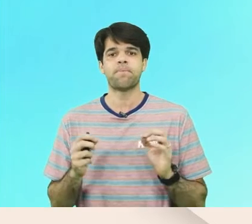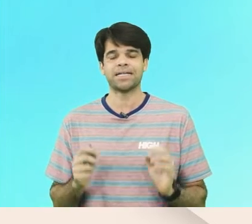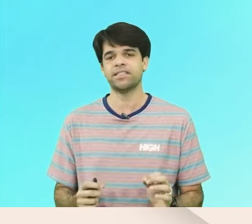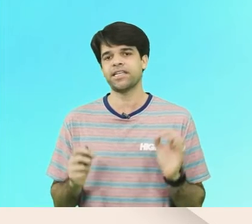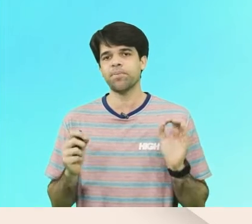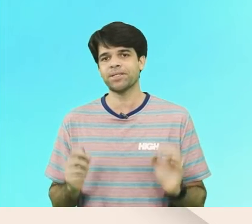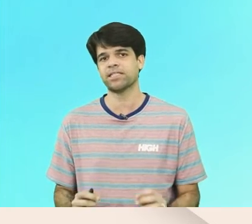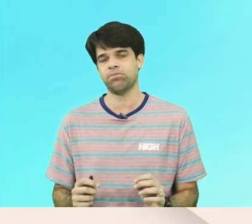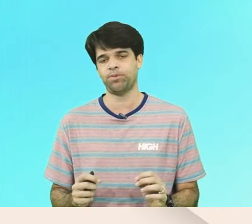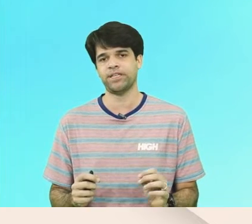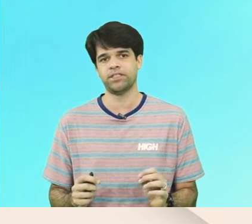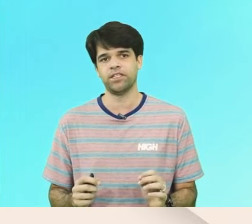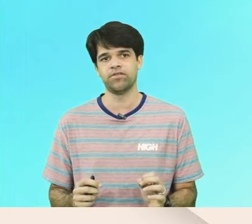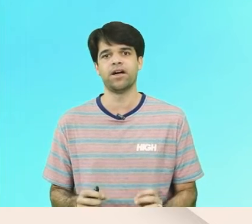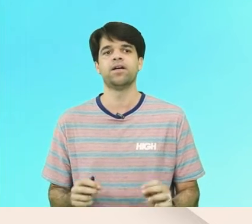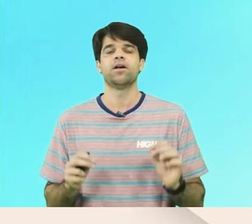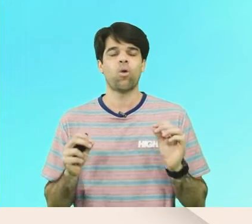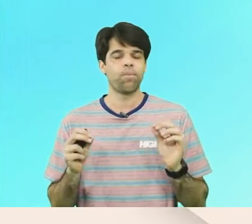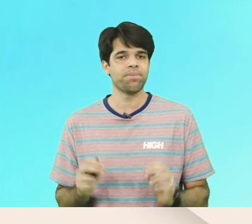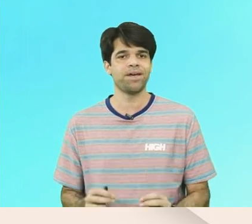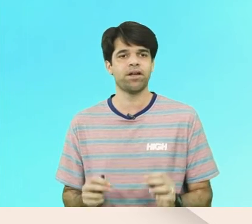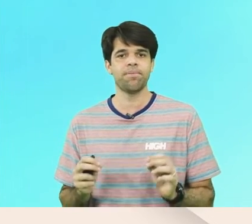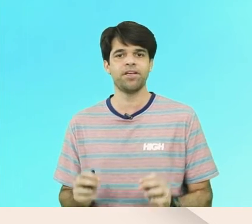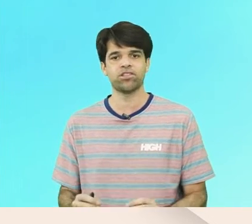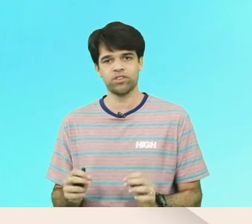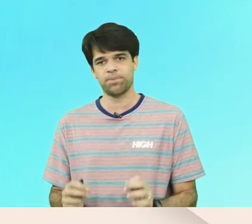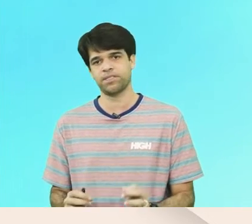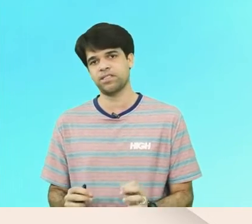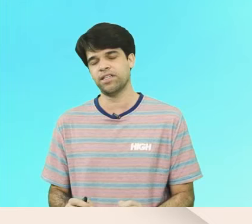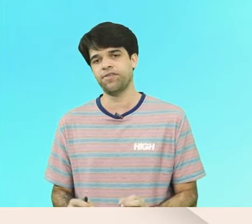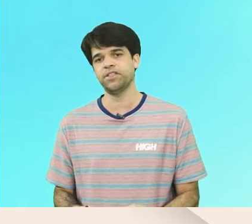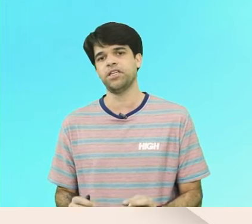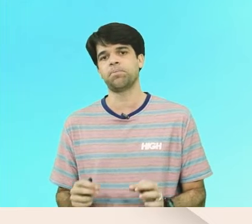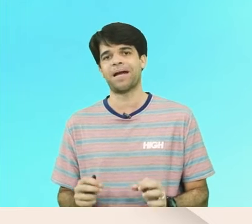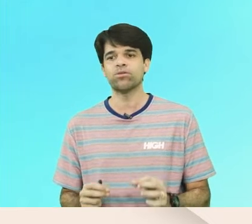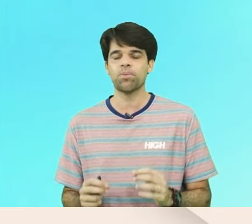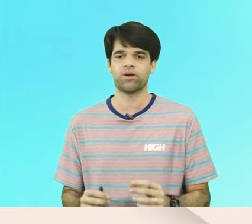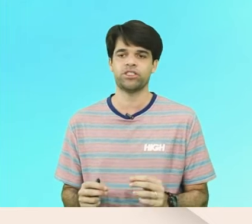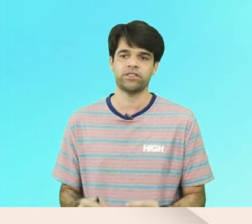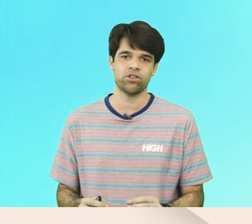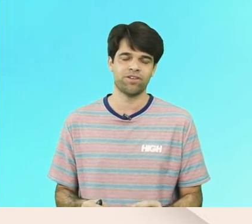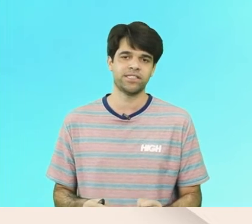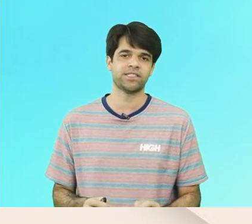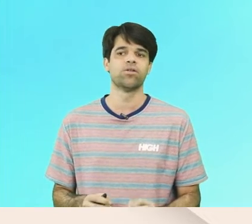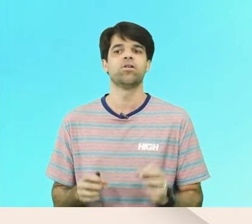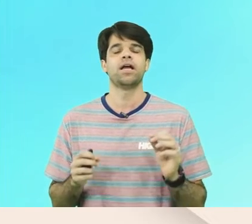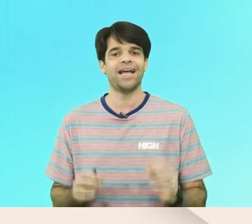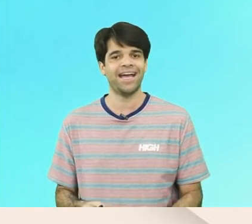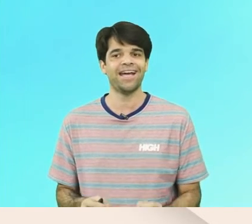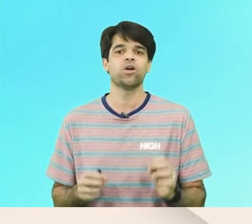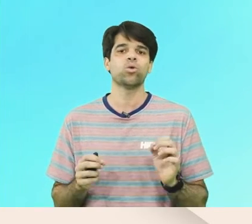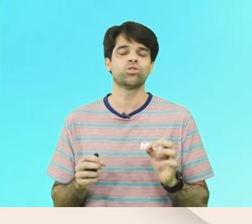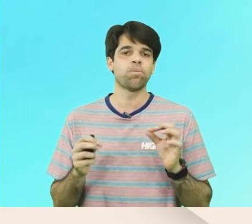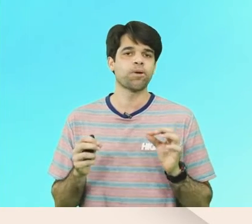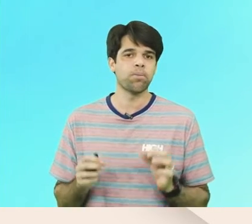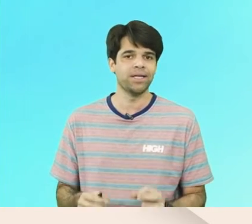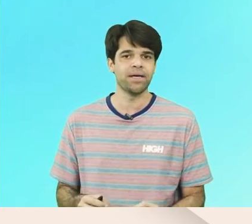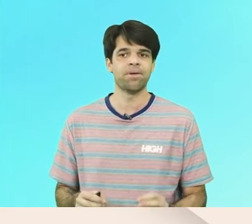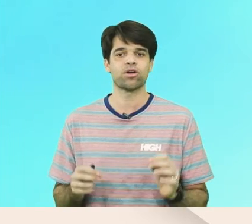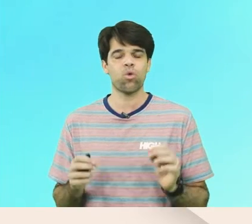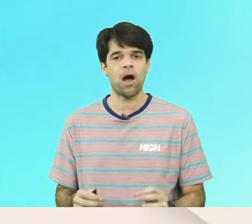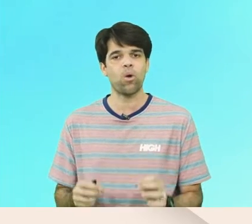Então, parte sempre dessa perspectiva. O primeiro elemento que você precisa definir para o teu projeto de inovação é o